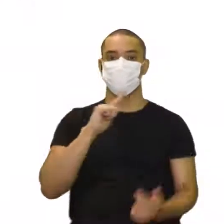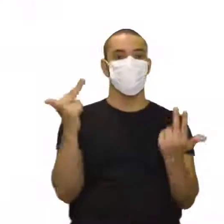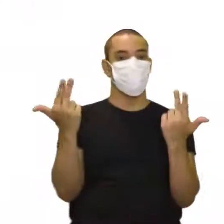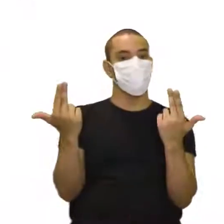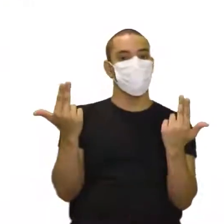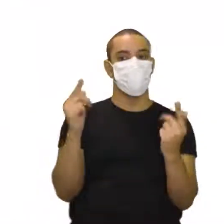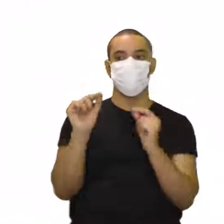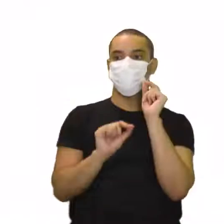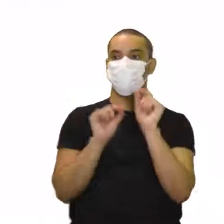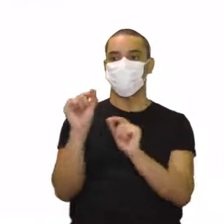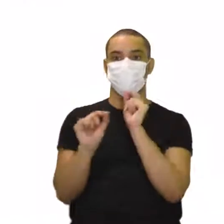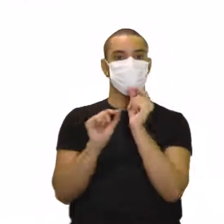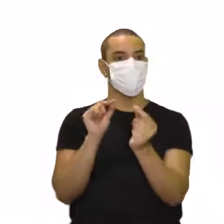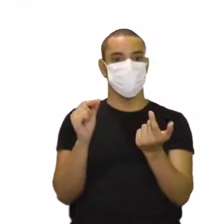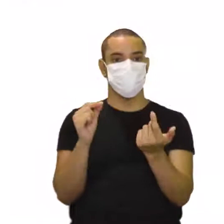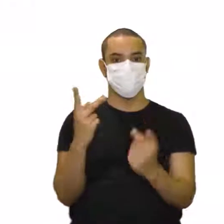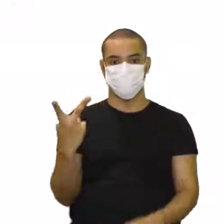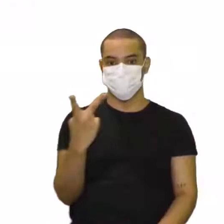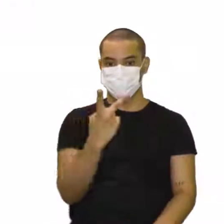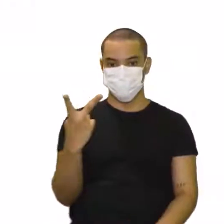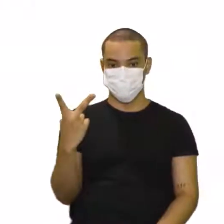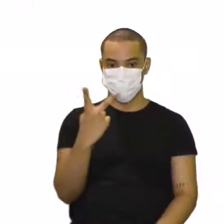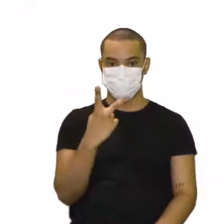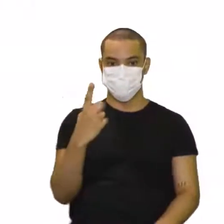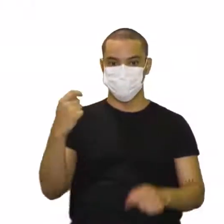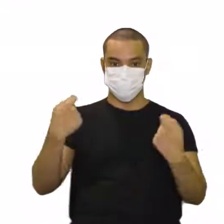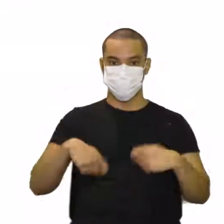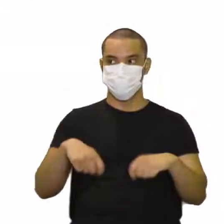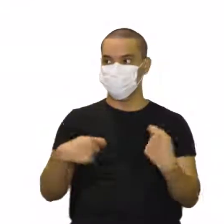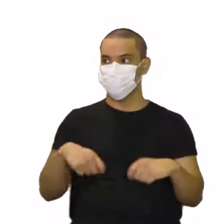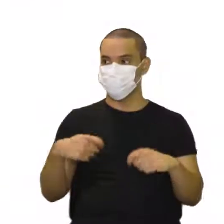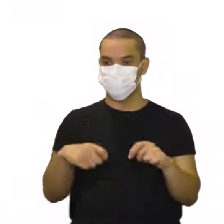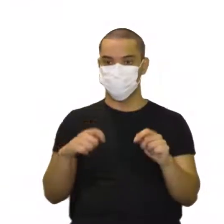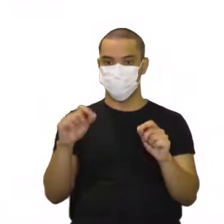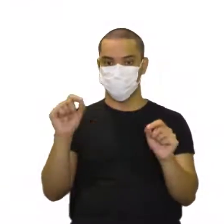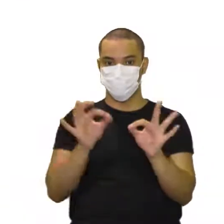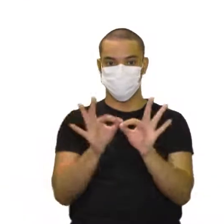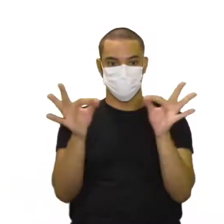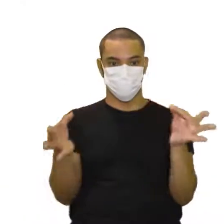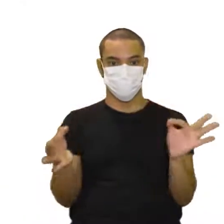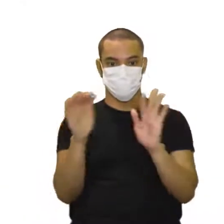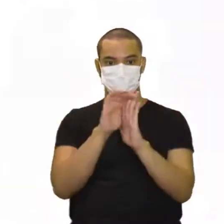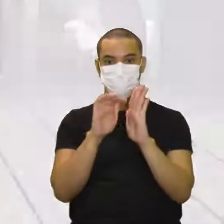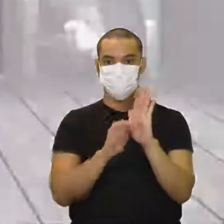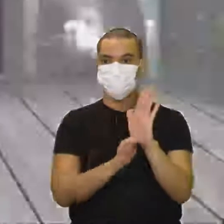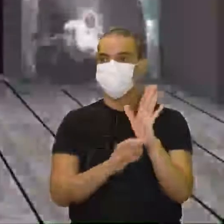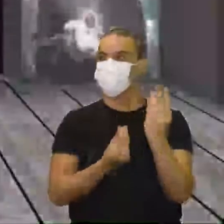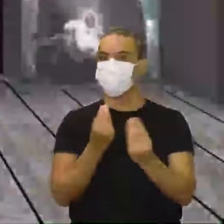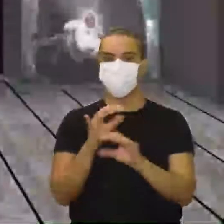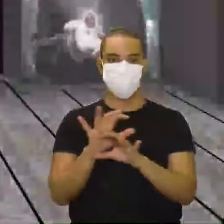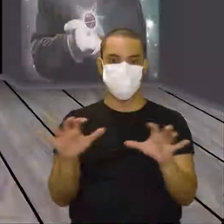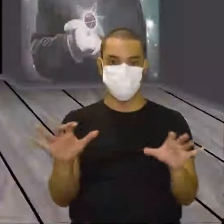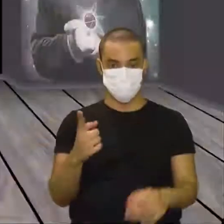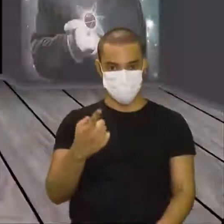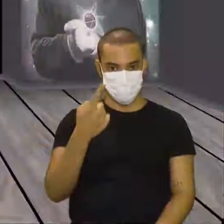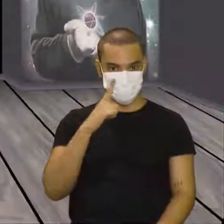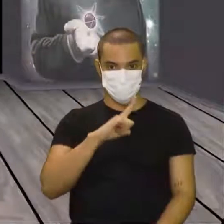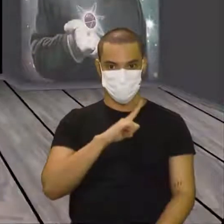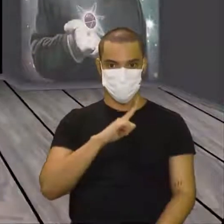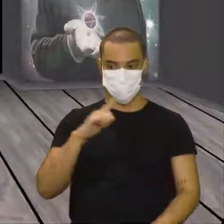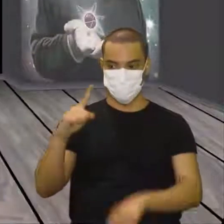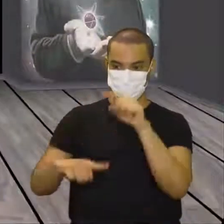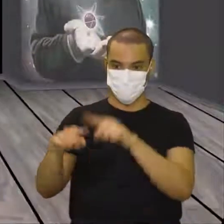igual? Dos dois lados, eu posso simplificar. Aí você pensa, como assim? Pessoal, se eu tenho uma coisa aqui,